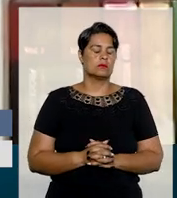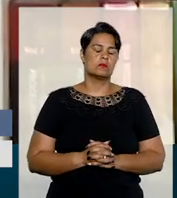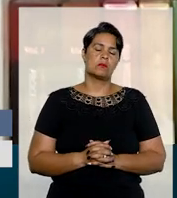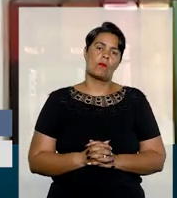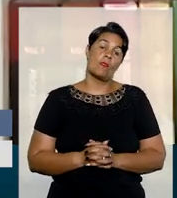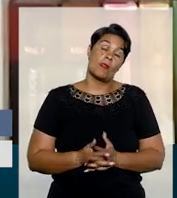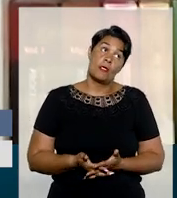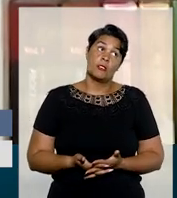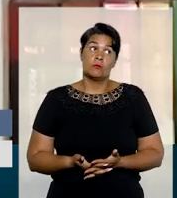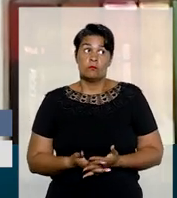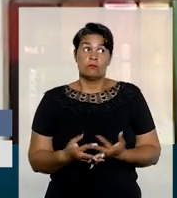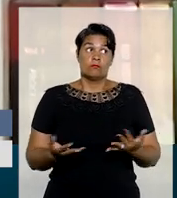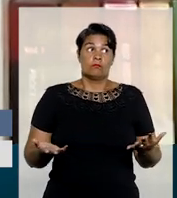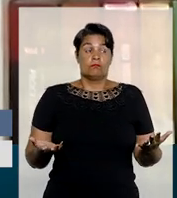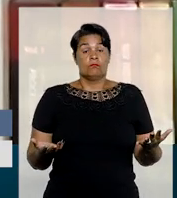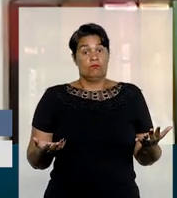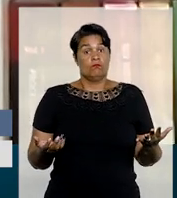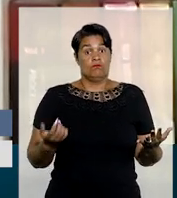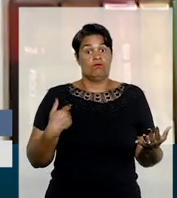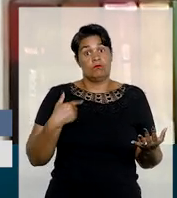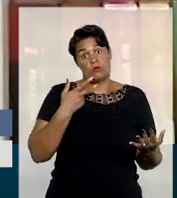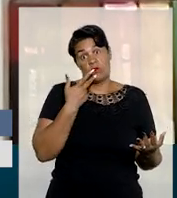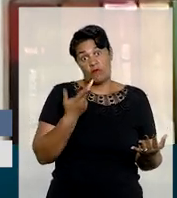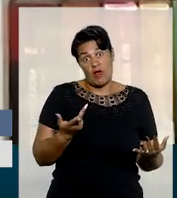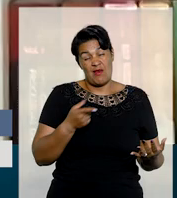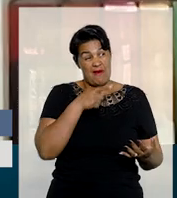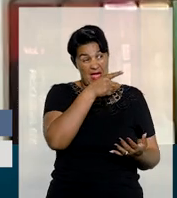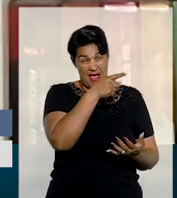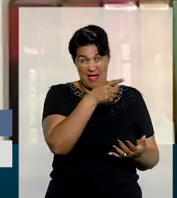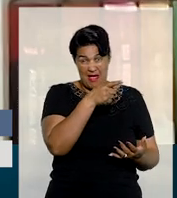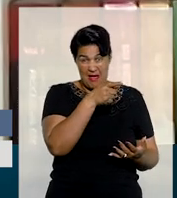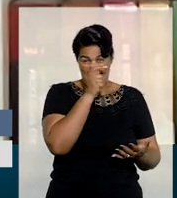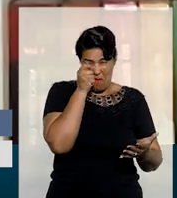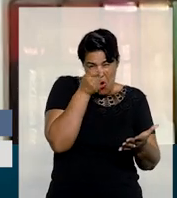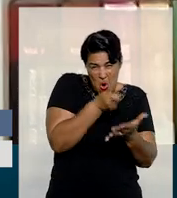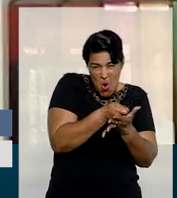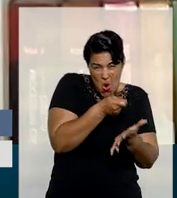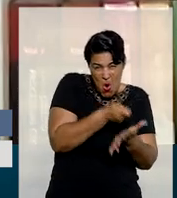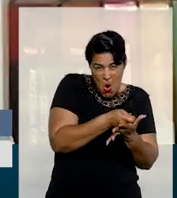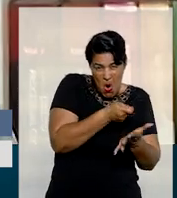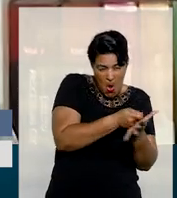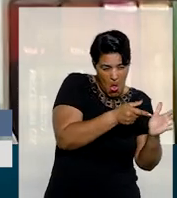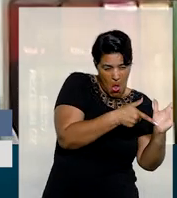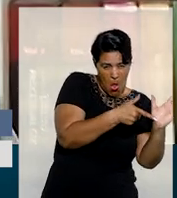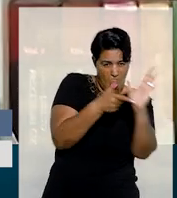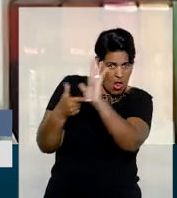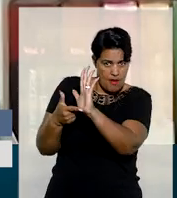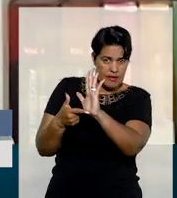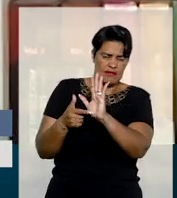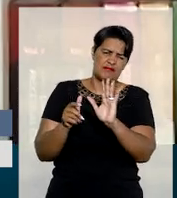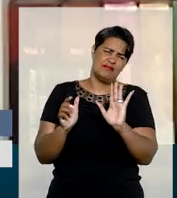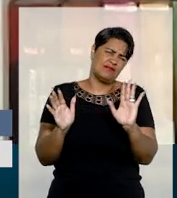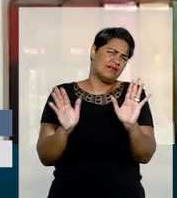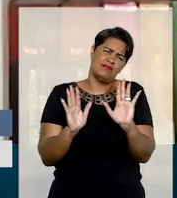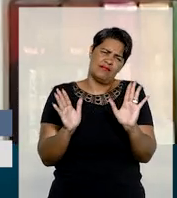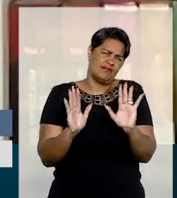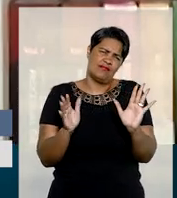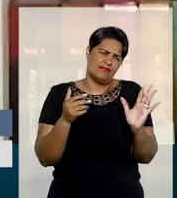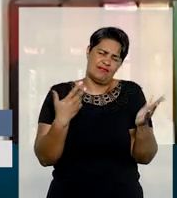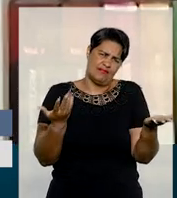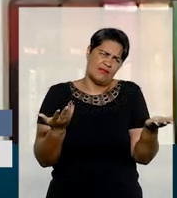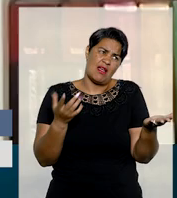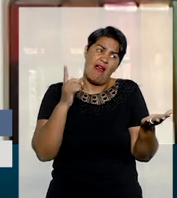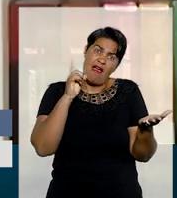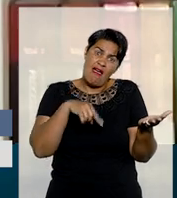Então, muito embora eu não diria que a parte deve obrigatoriamente indicar, porque não